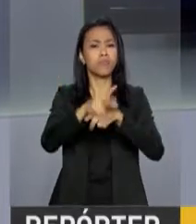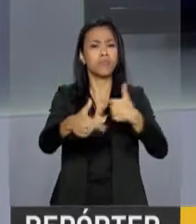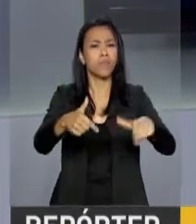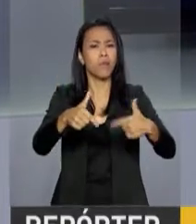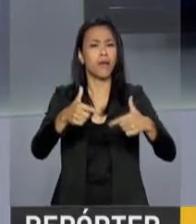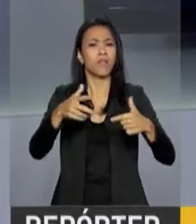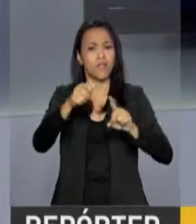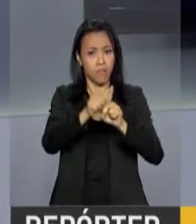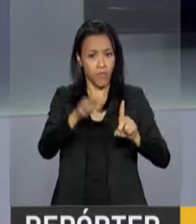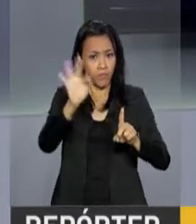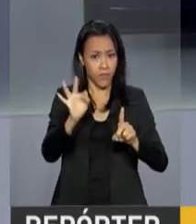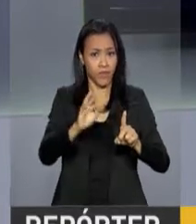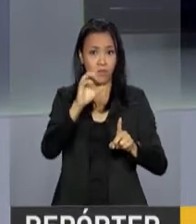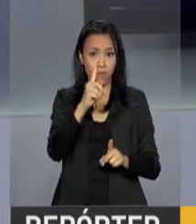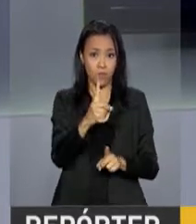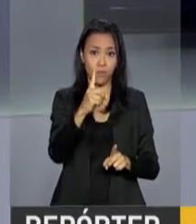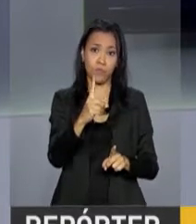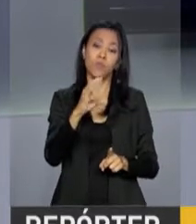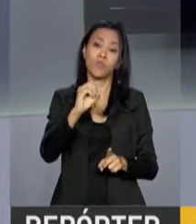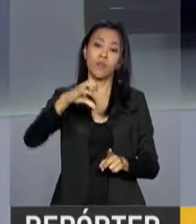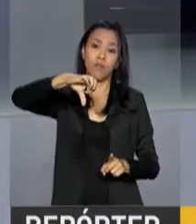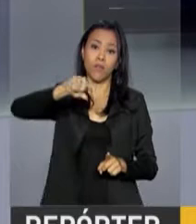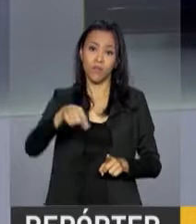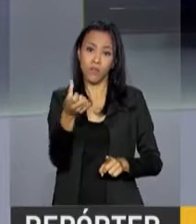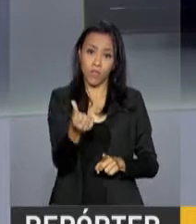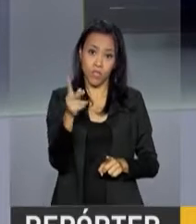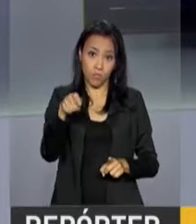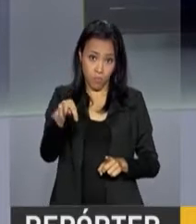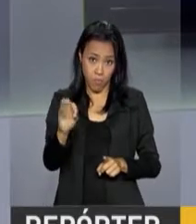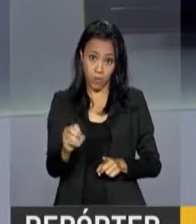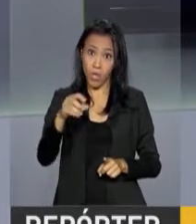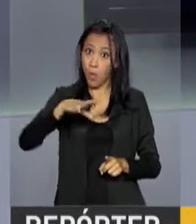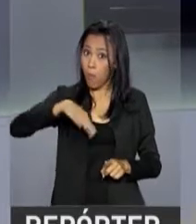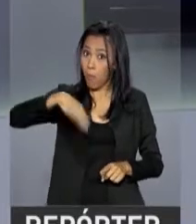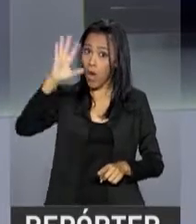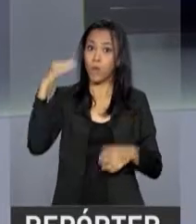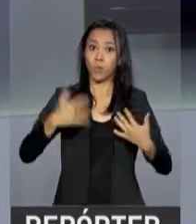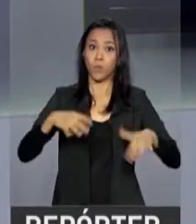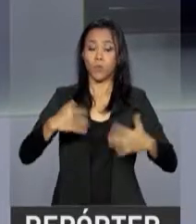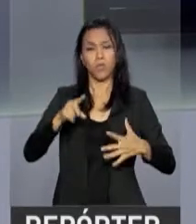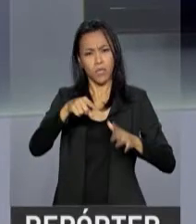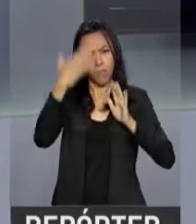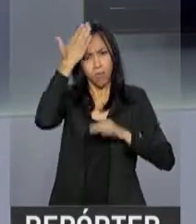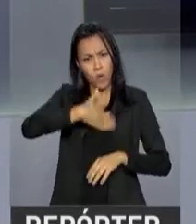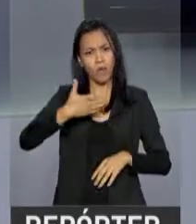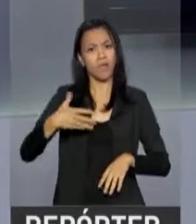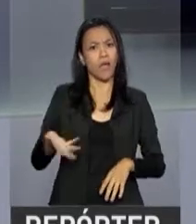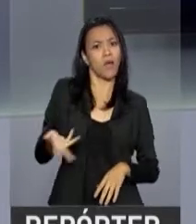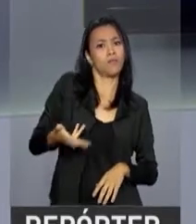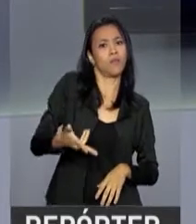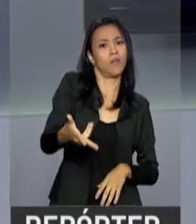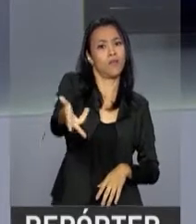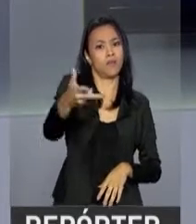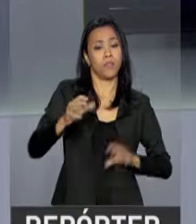fevereiro para 109,6 pontos é o maior nível da série histórica sinalizando um possível cenário de aceleração no